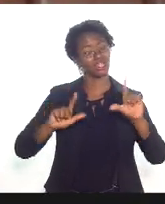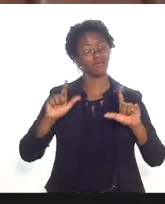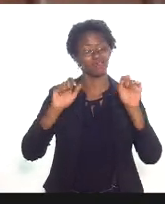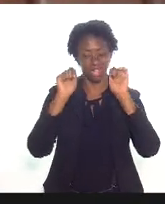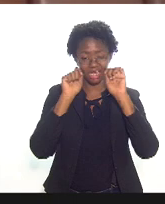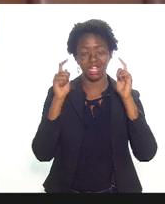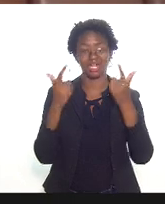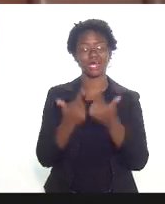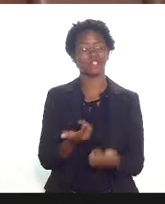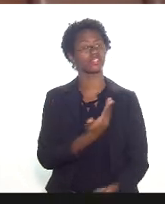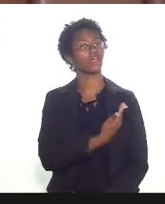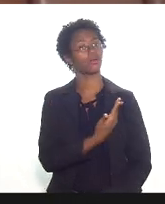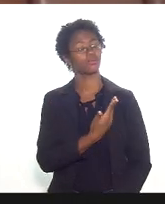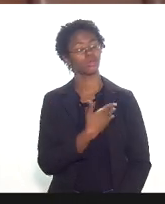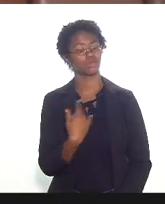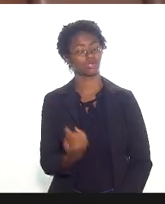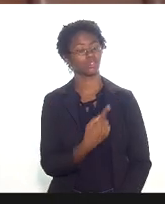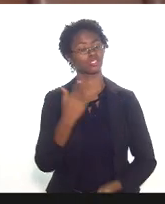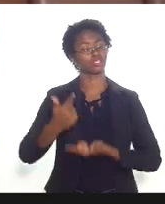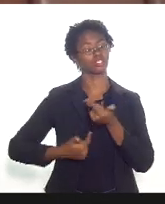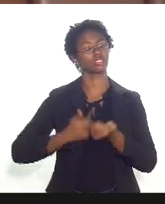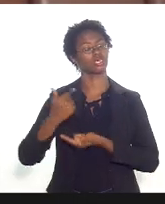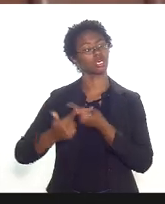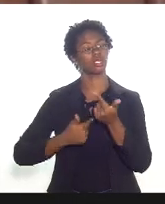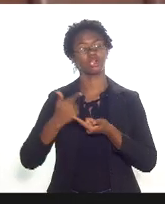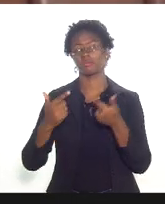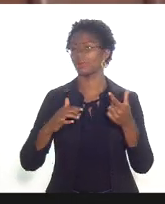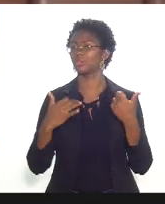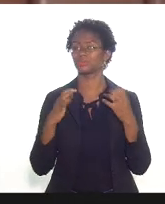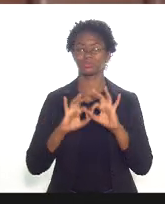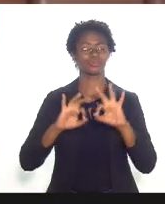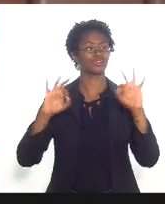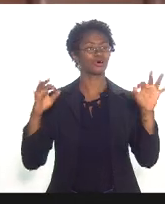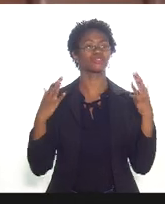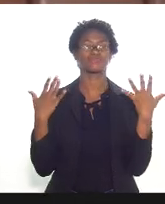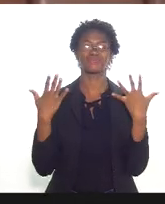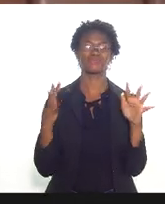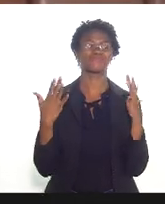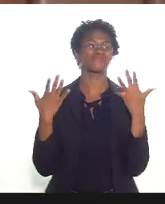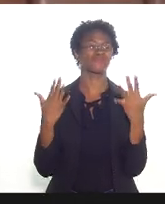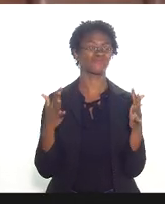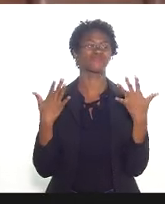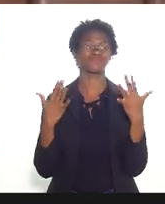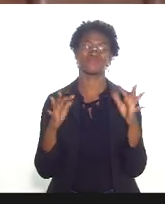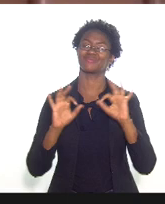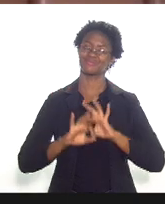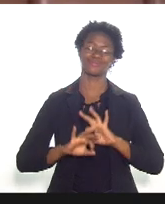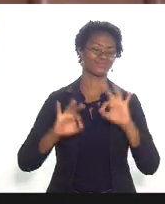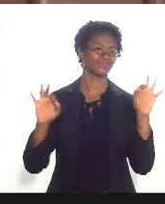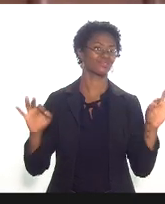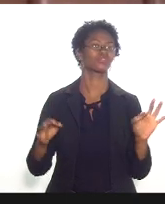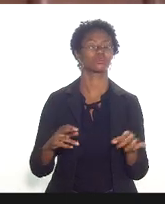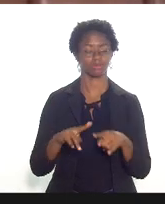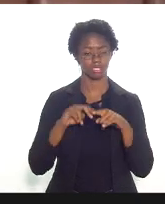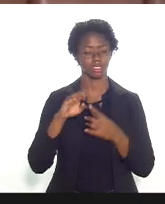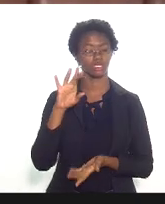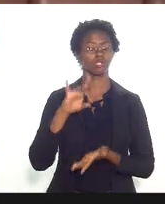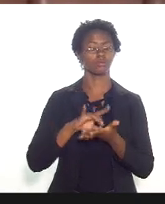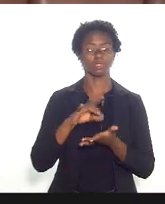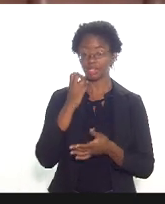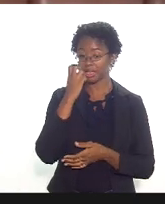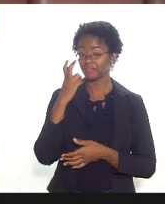companheiros e companheiras que vêm fazendo um trabalho também excepcional, né? Por realmente a gente tem visto